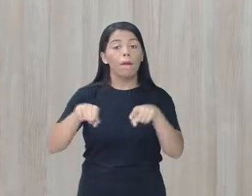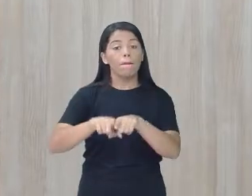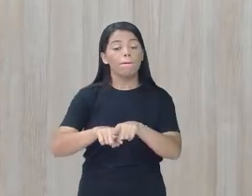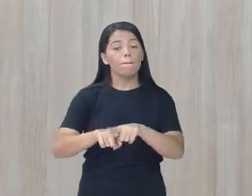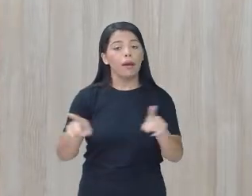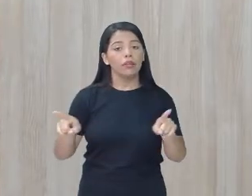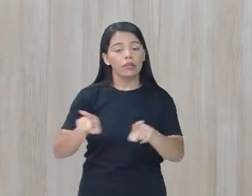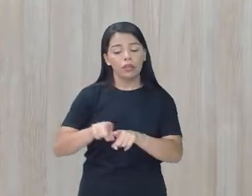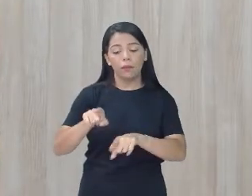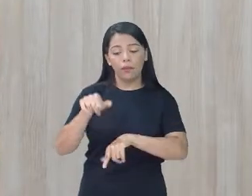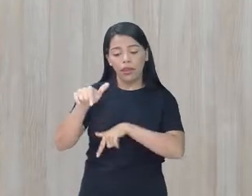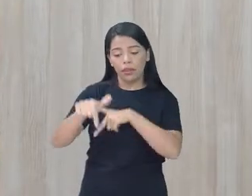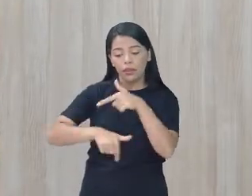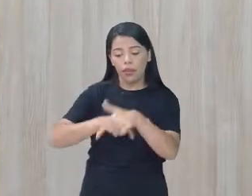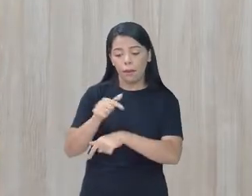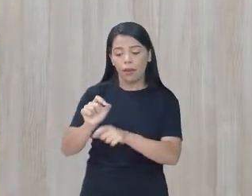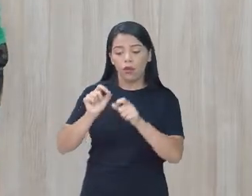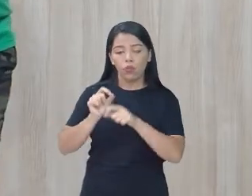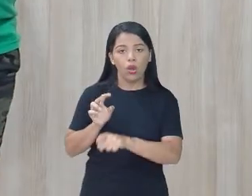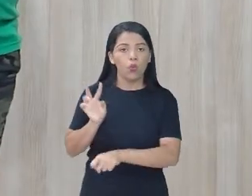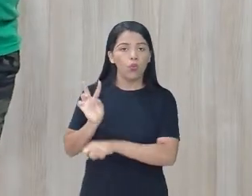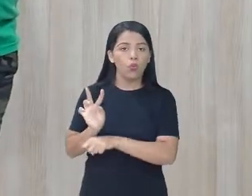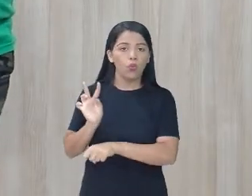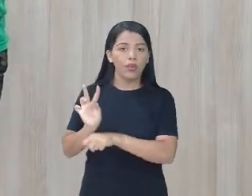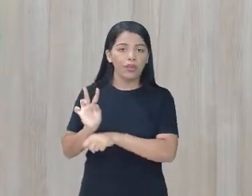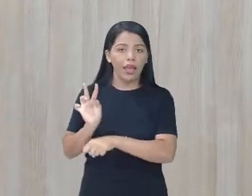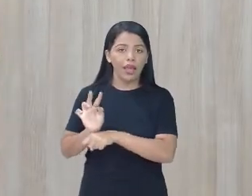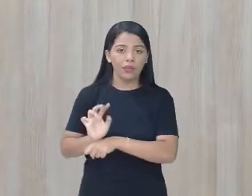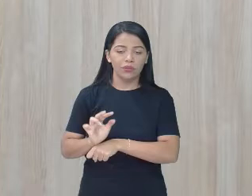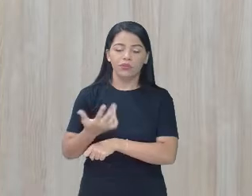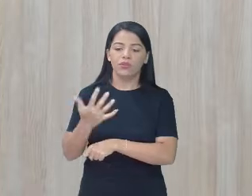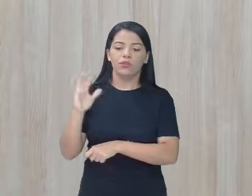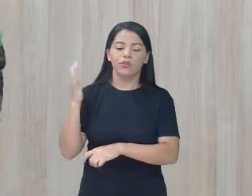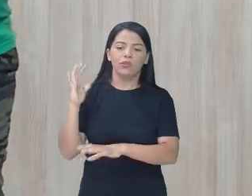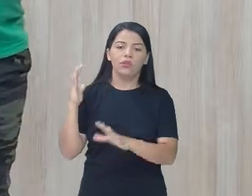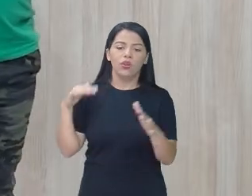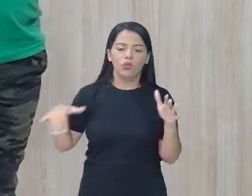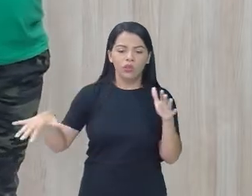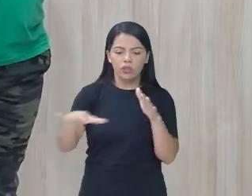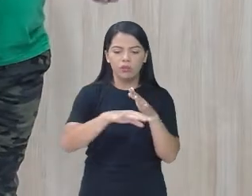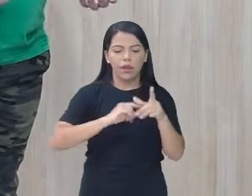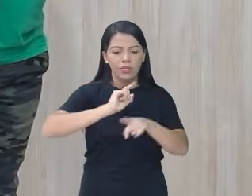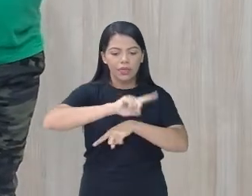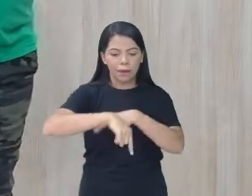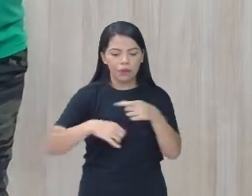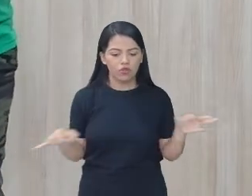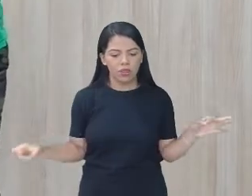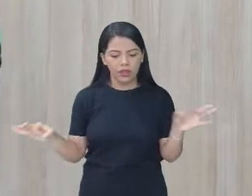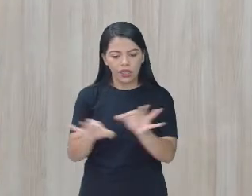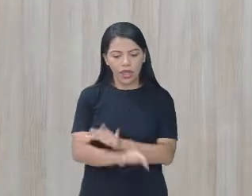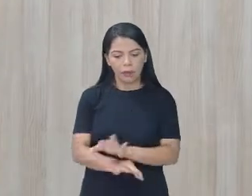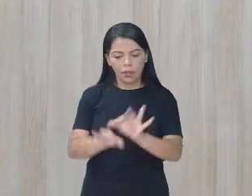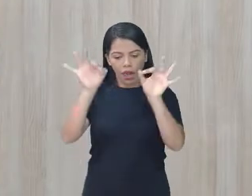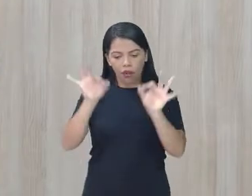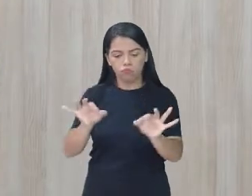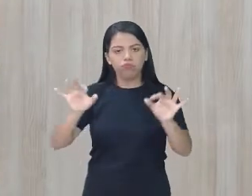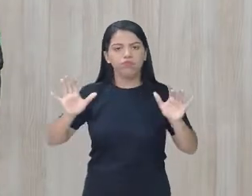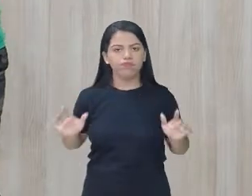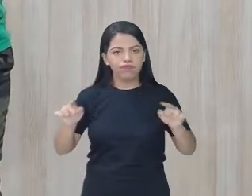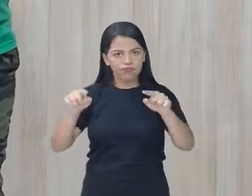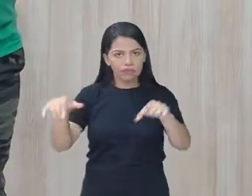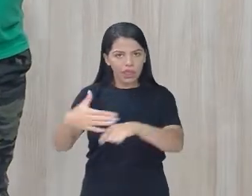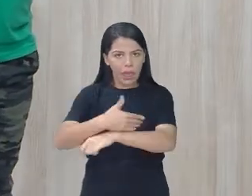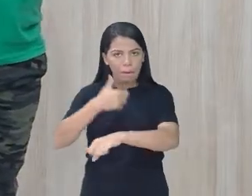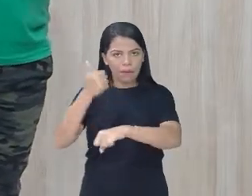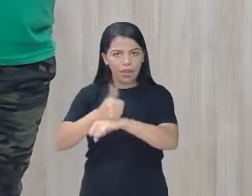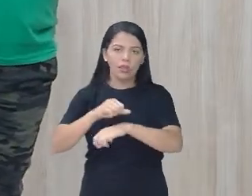preservação, né, desses espaços, né, porque depois de construídas, né, as praças, existe a necessidade de